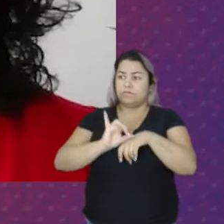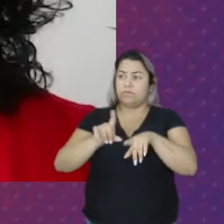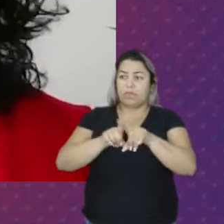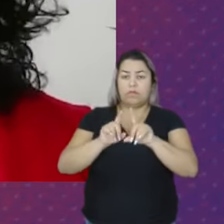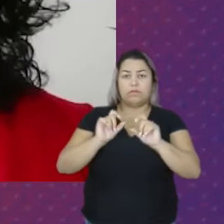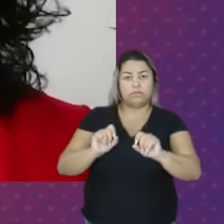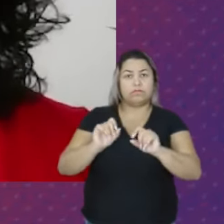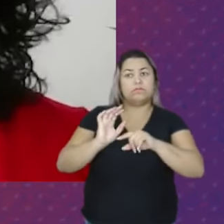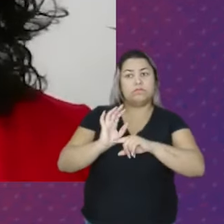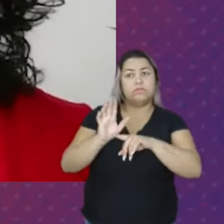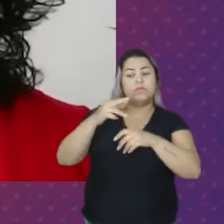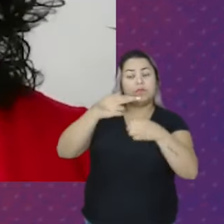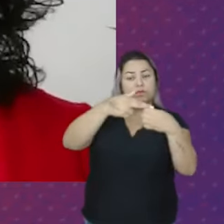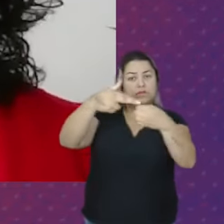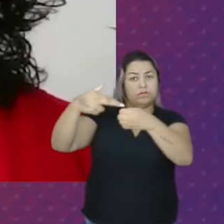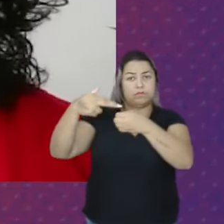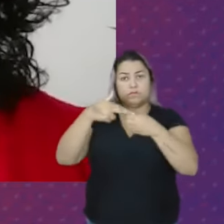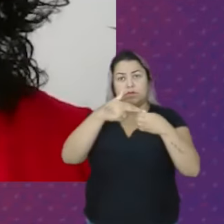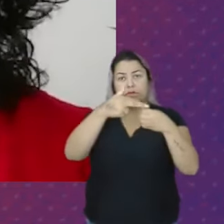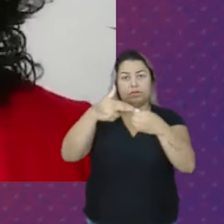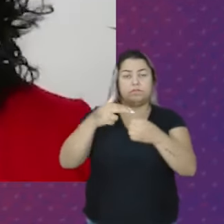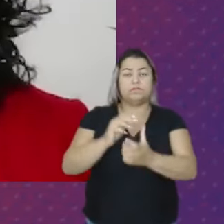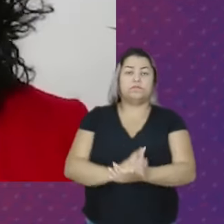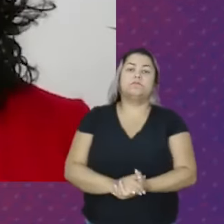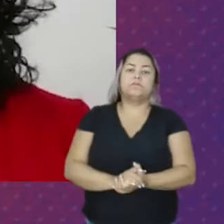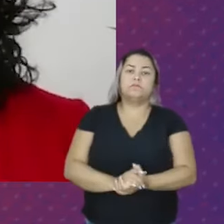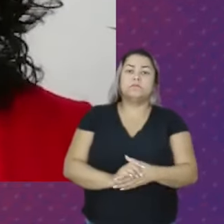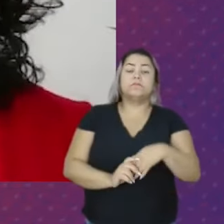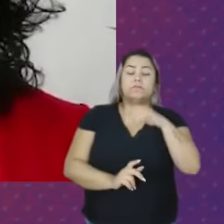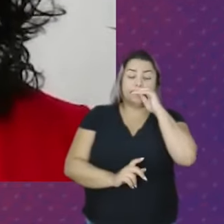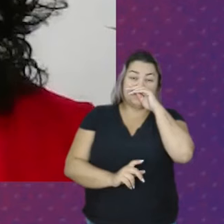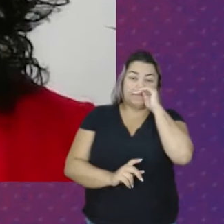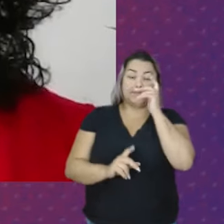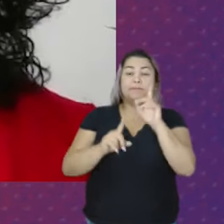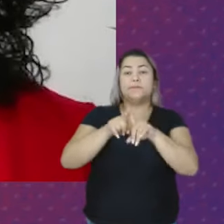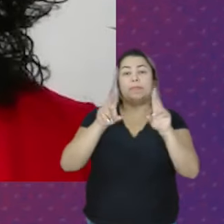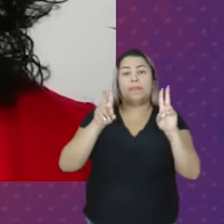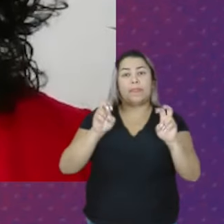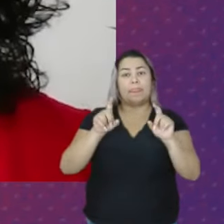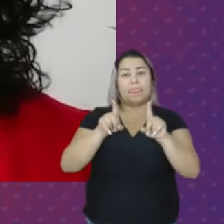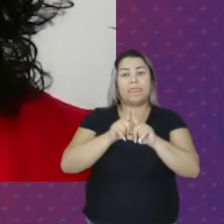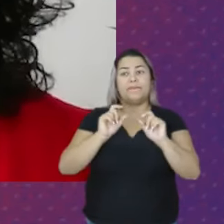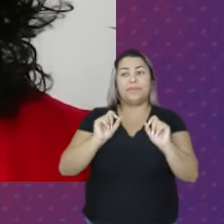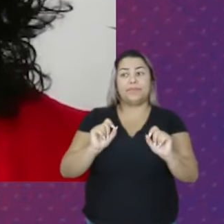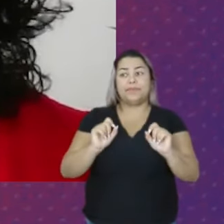Assistência Social nas regiões, mas que trata de situações